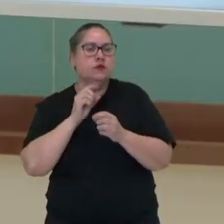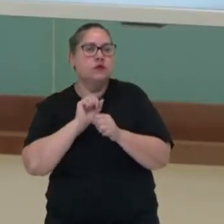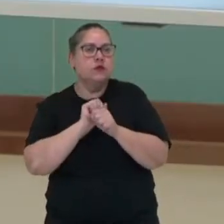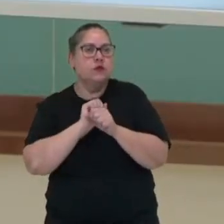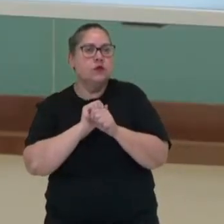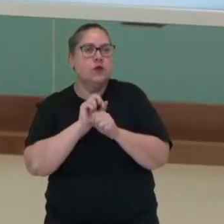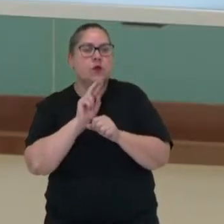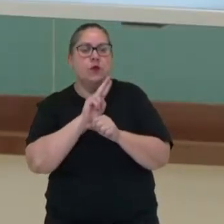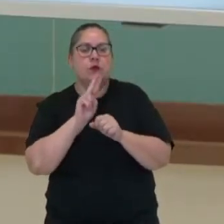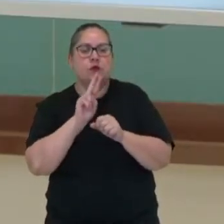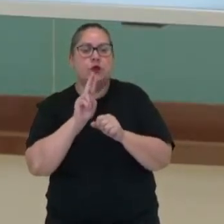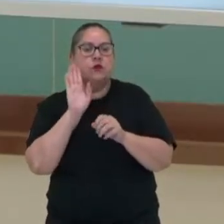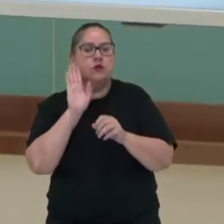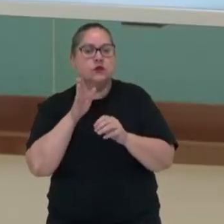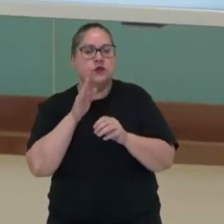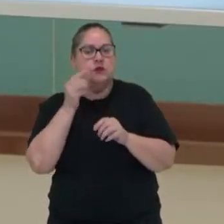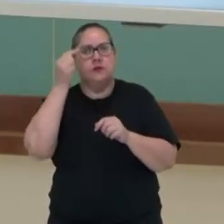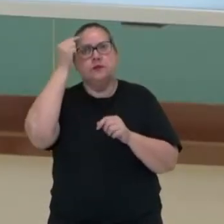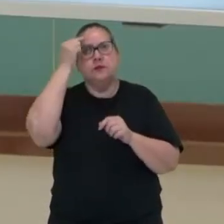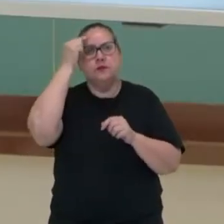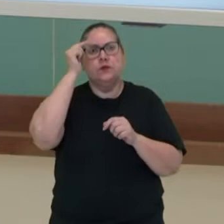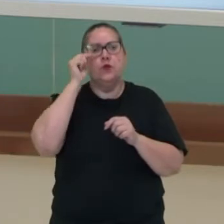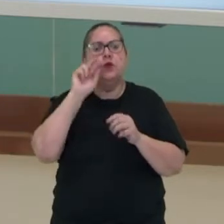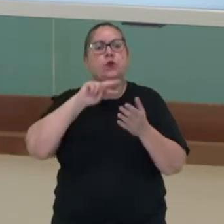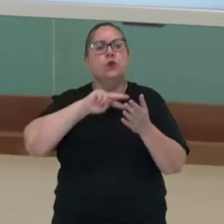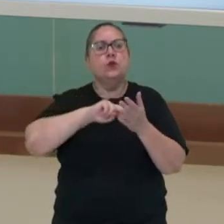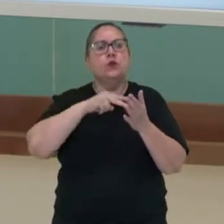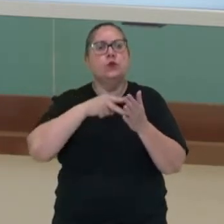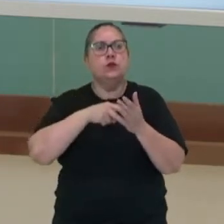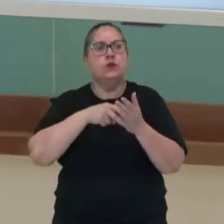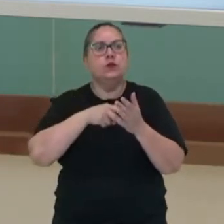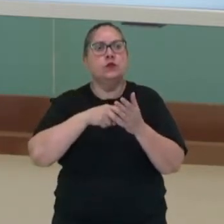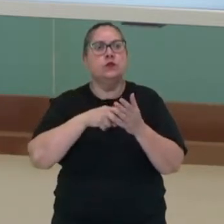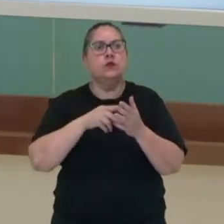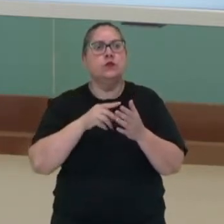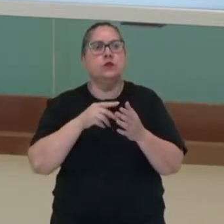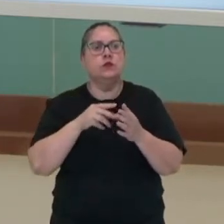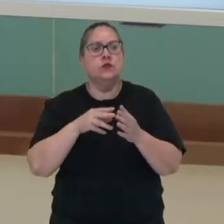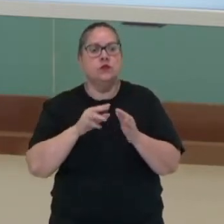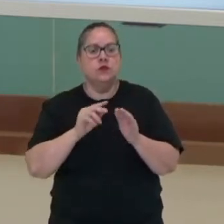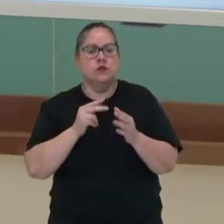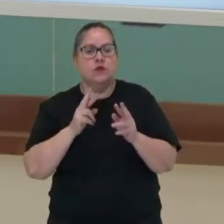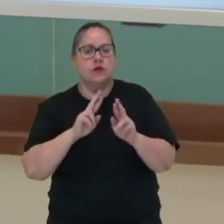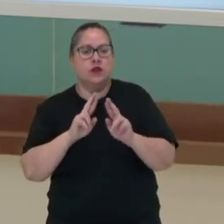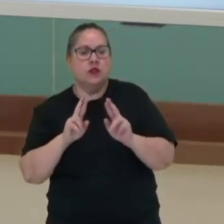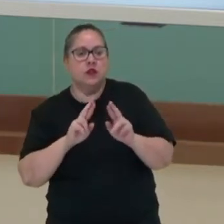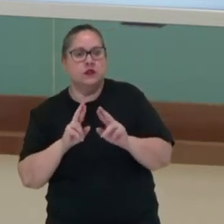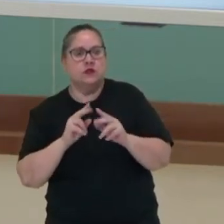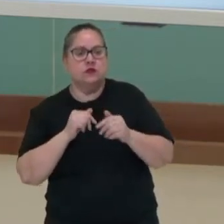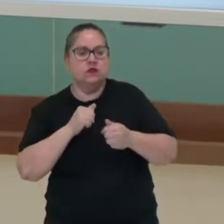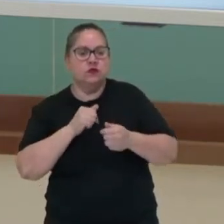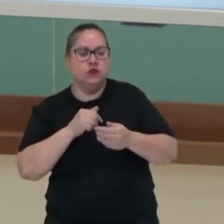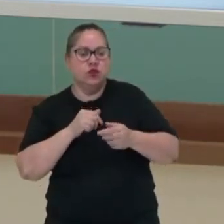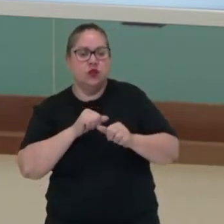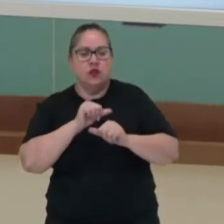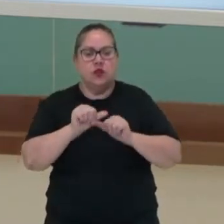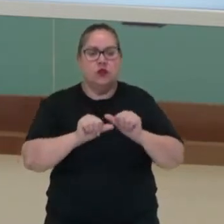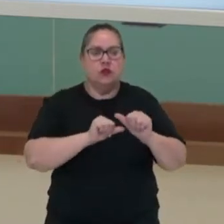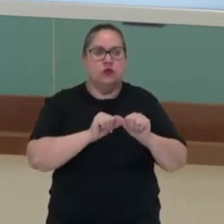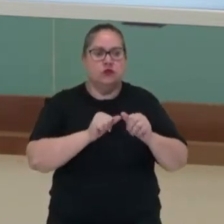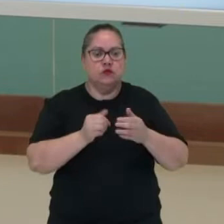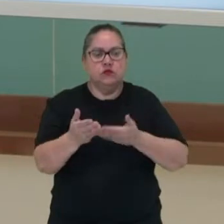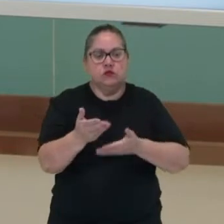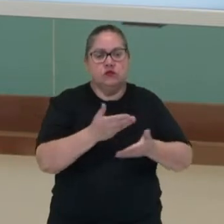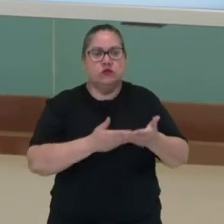próprio nome já remete ao que ela significa. Ela remete a uma relação de trocas e essa relação